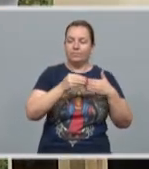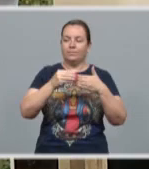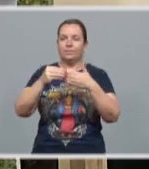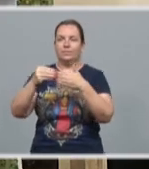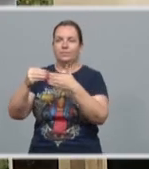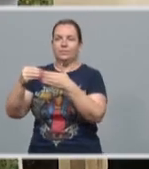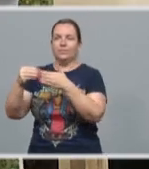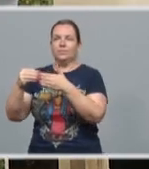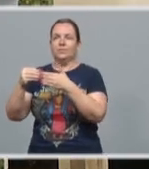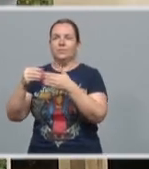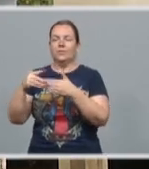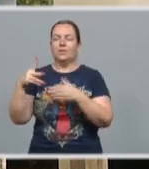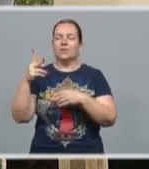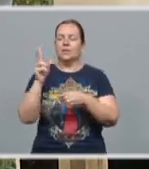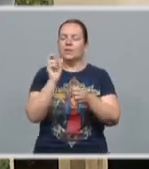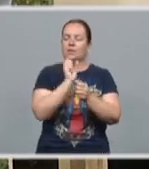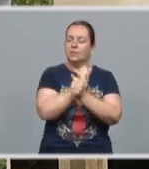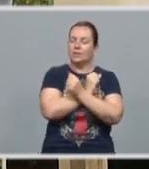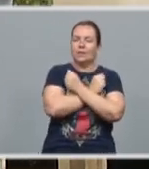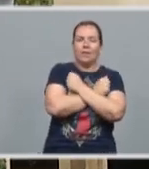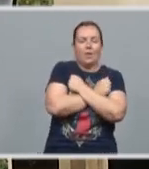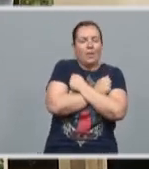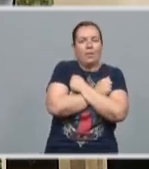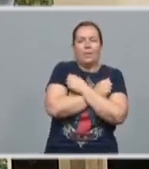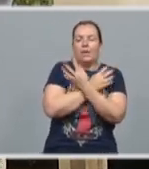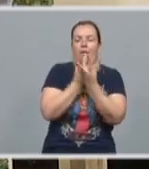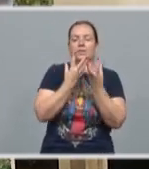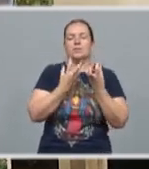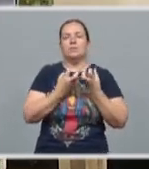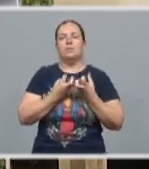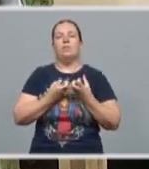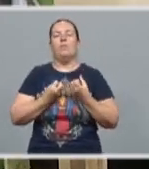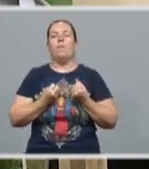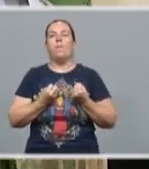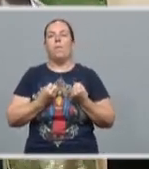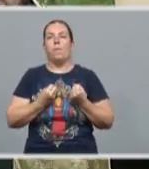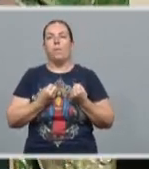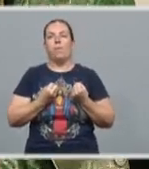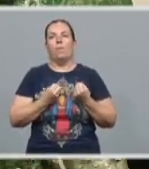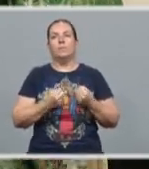envia-me para ser o seu abraço